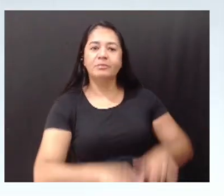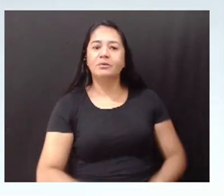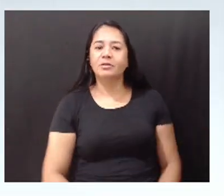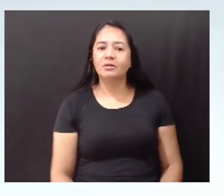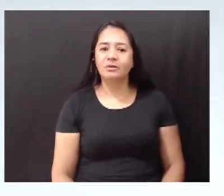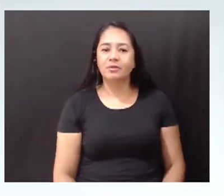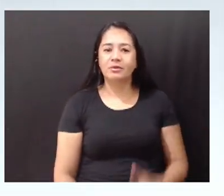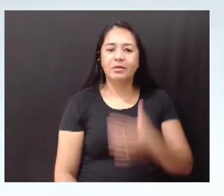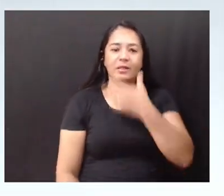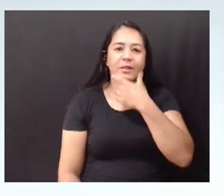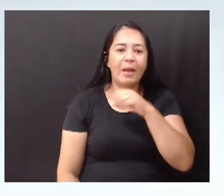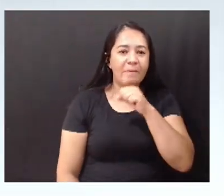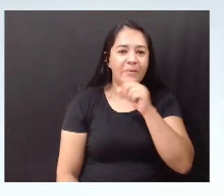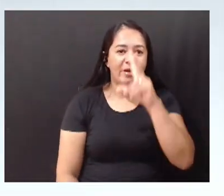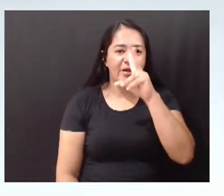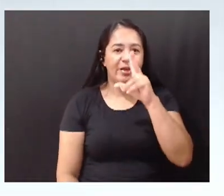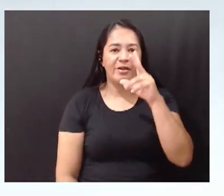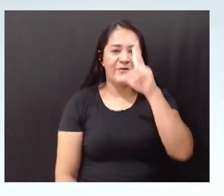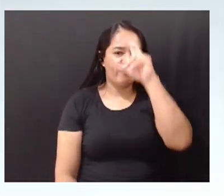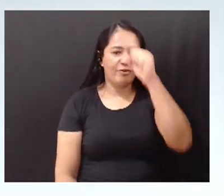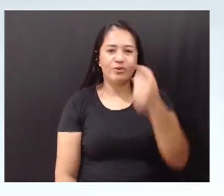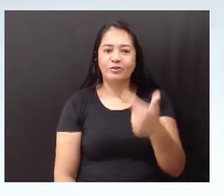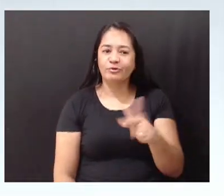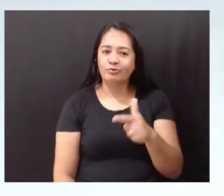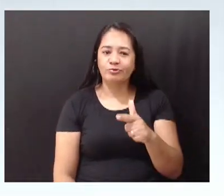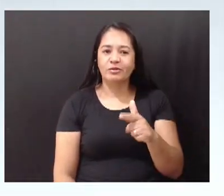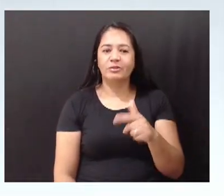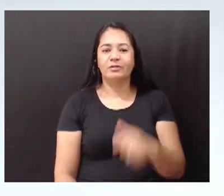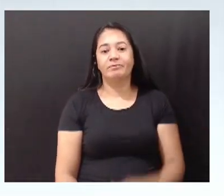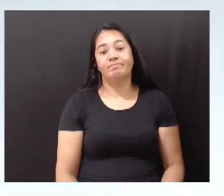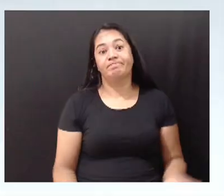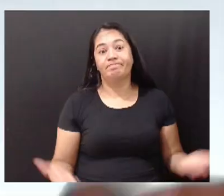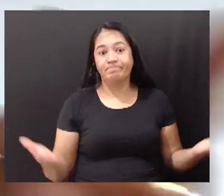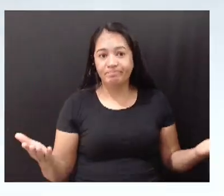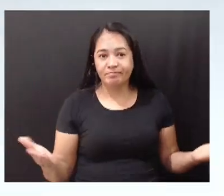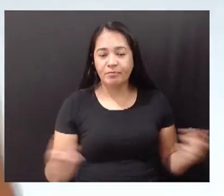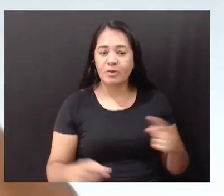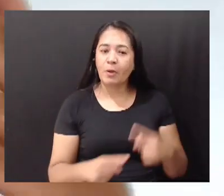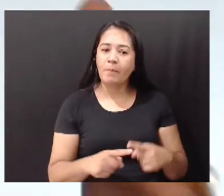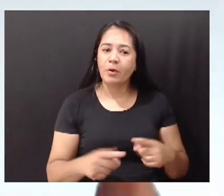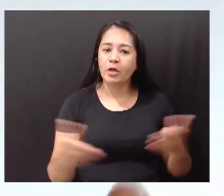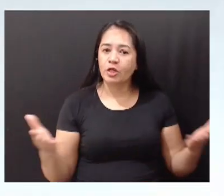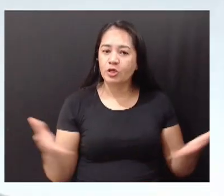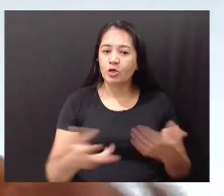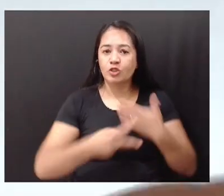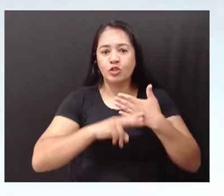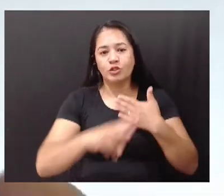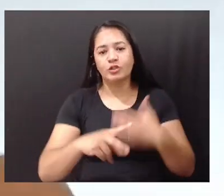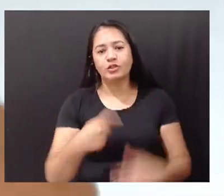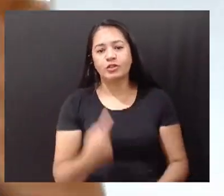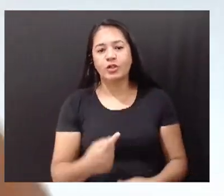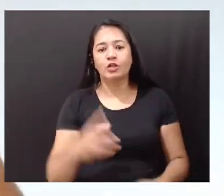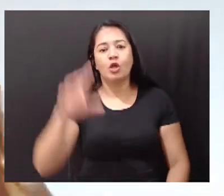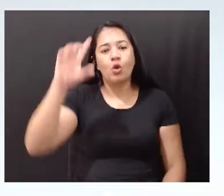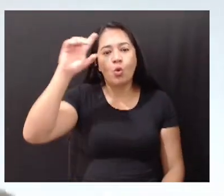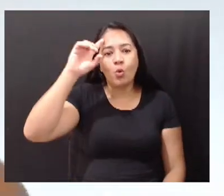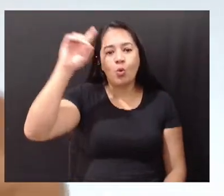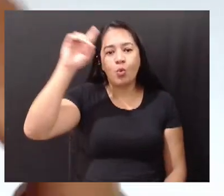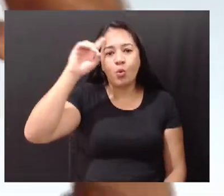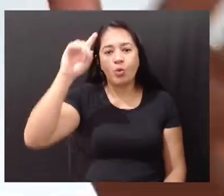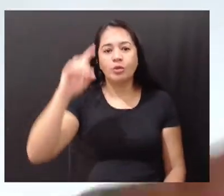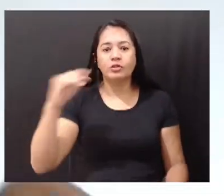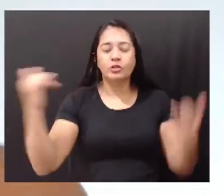força para lidar com essas crianças. E por que hoje, consequentemente, a gente vê todos os dias os noticiários ao